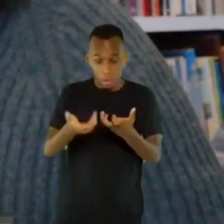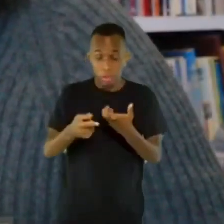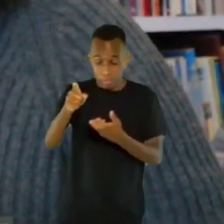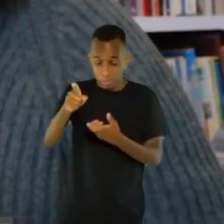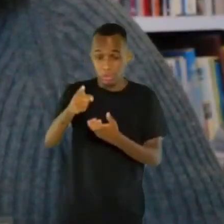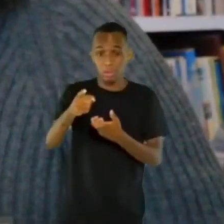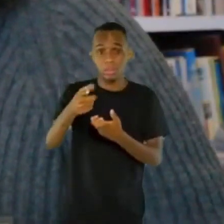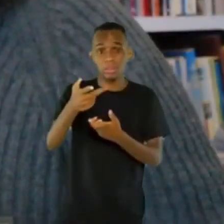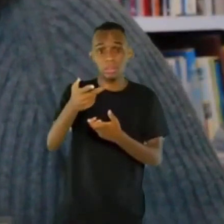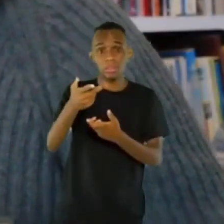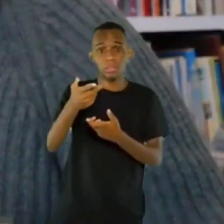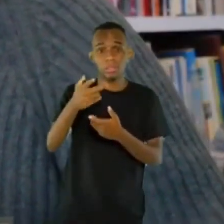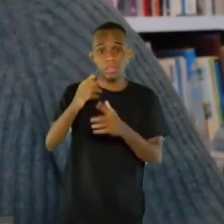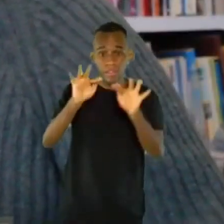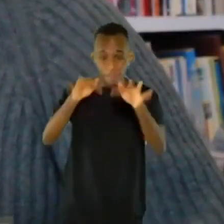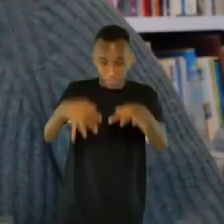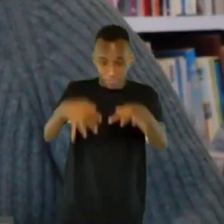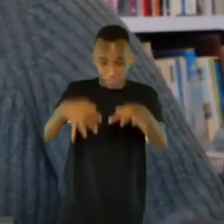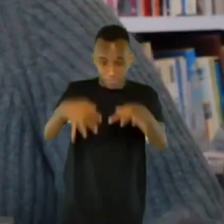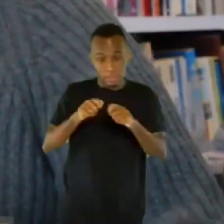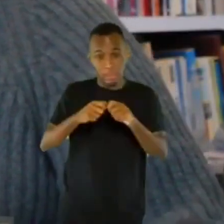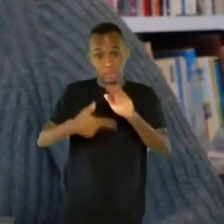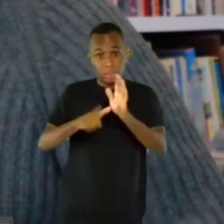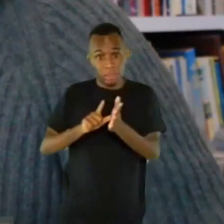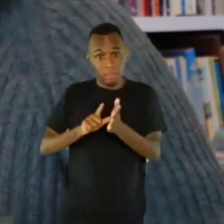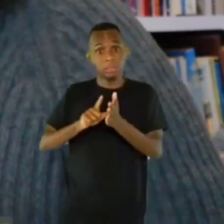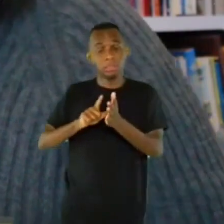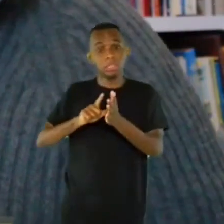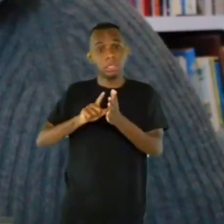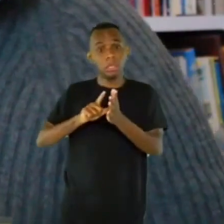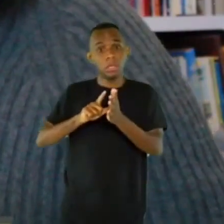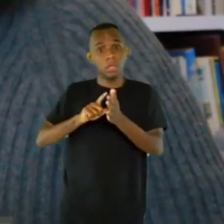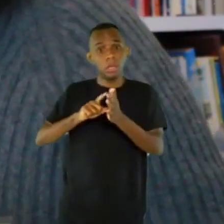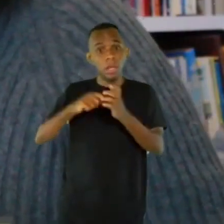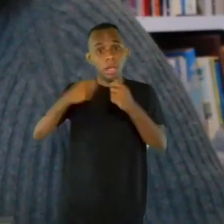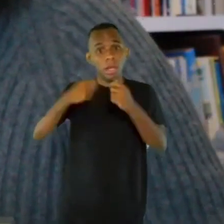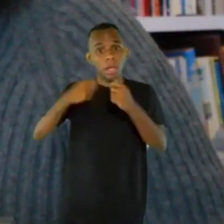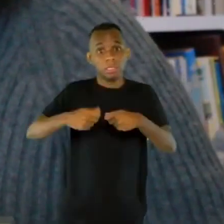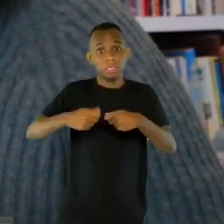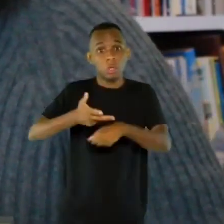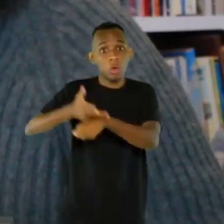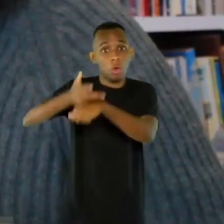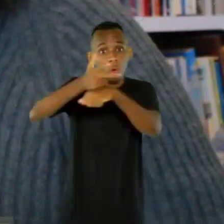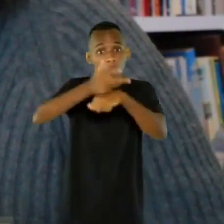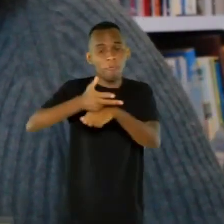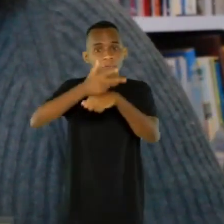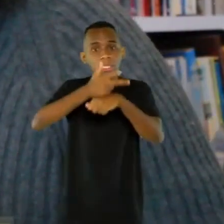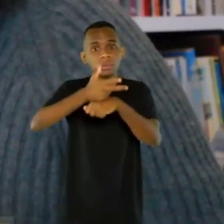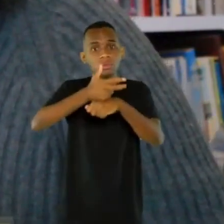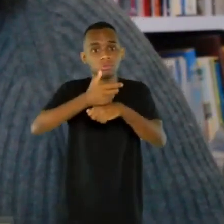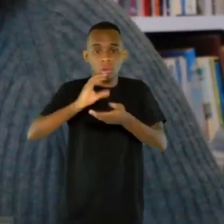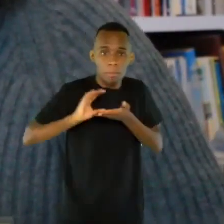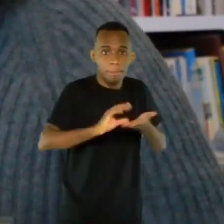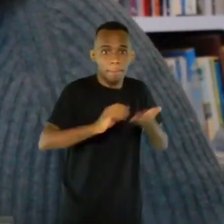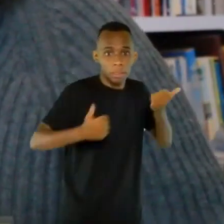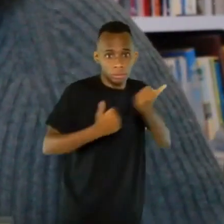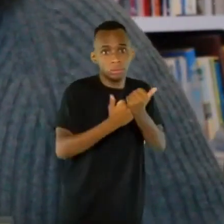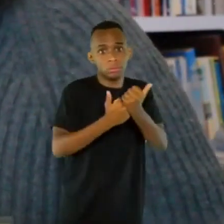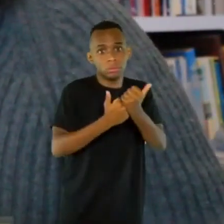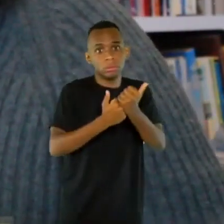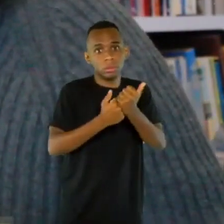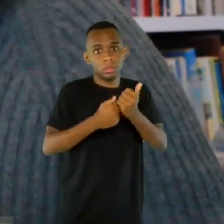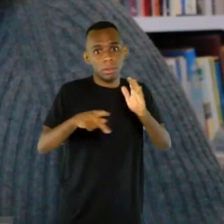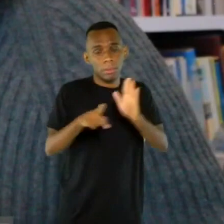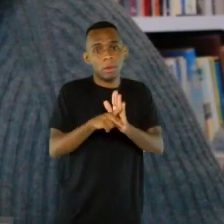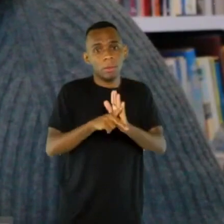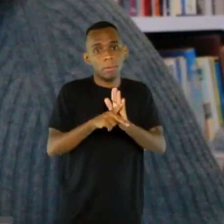você fazer o encerramento. Depois a gente tem que rodar o videozinho do nosso patrocinador, o Instituto Cultural Vale.